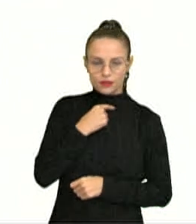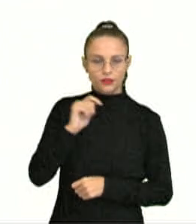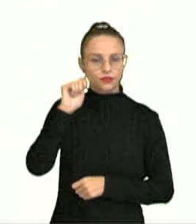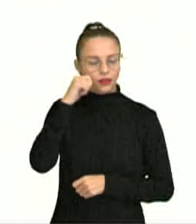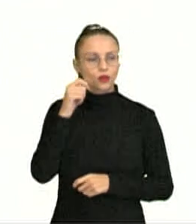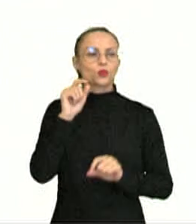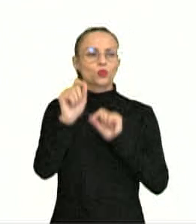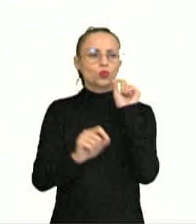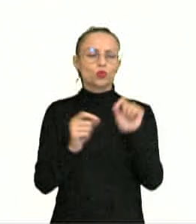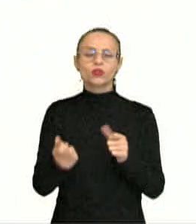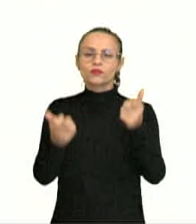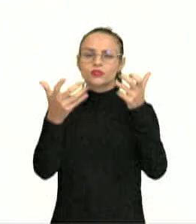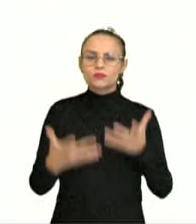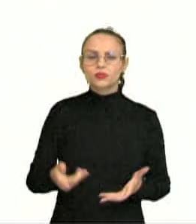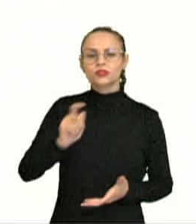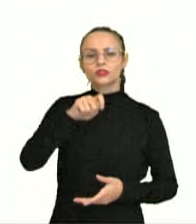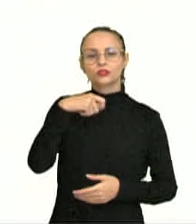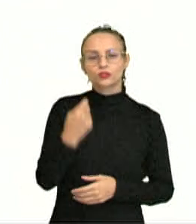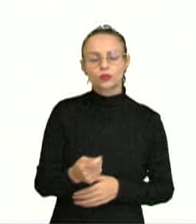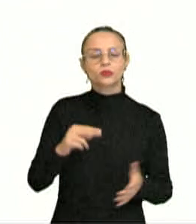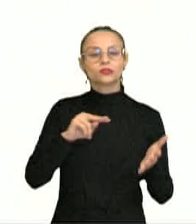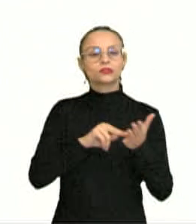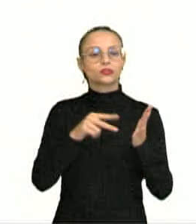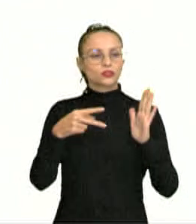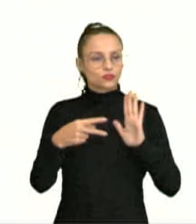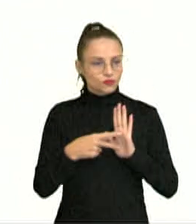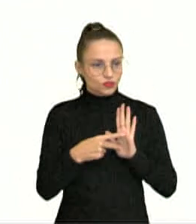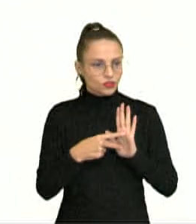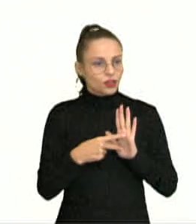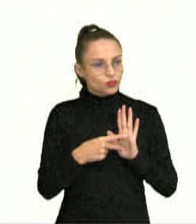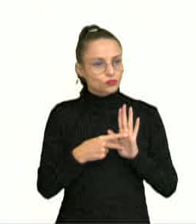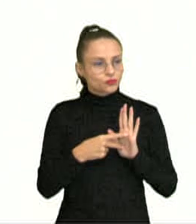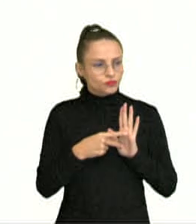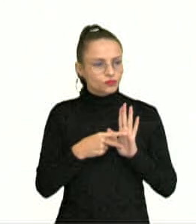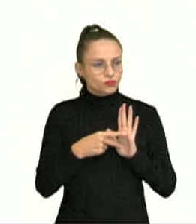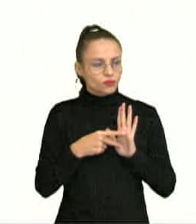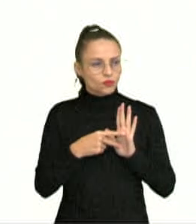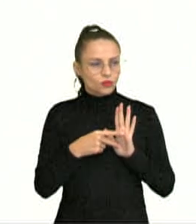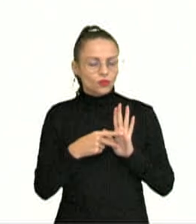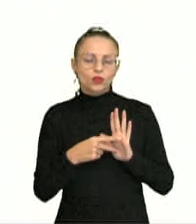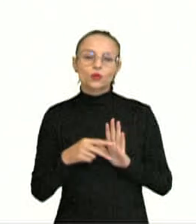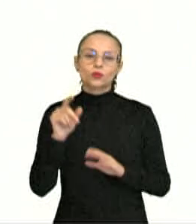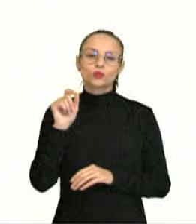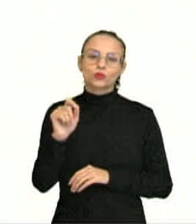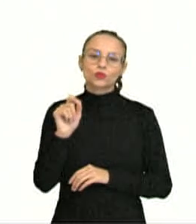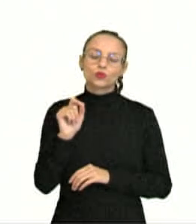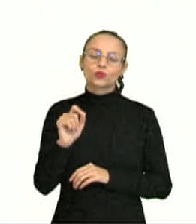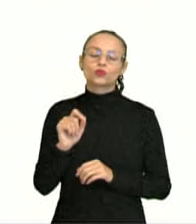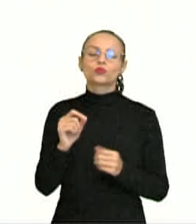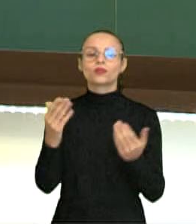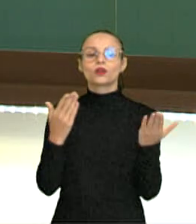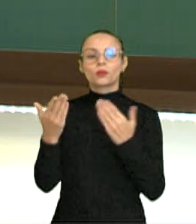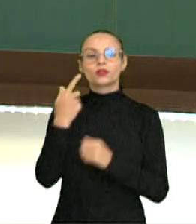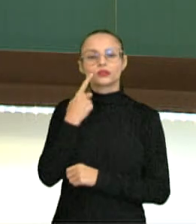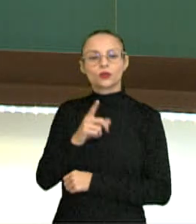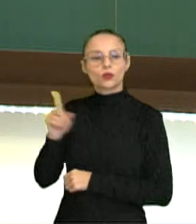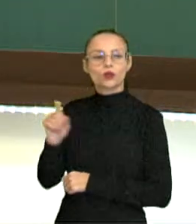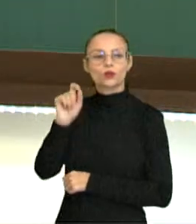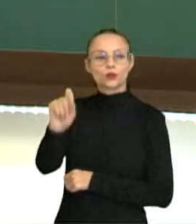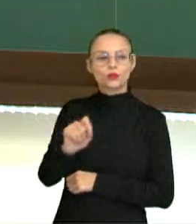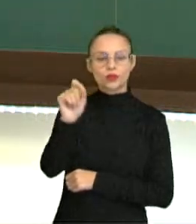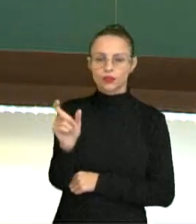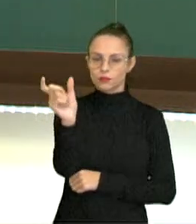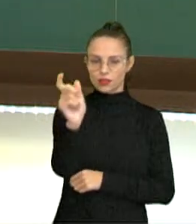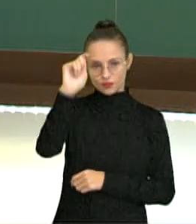que você pode inferir sobre o significado, aqui na letra A, do neologismo em destaque? Qual o neologismo,